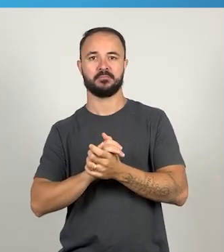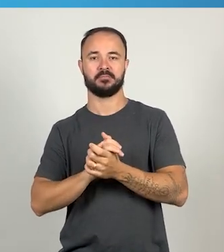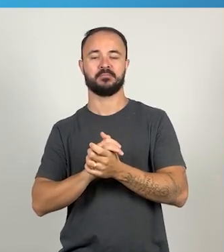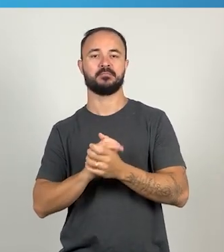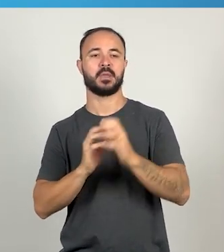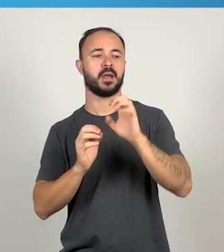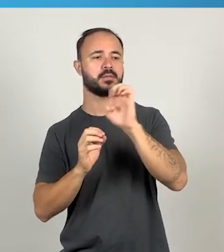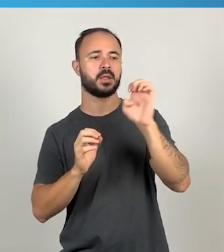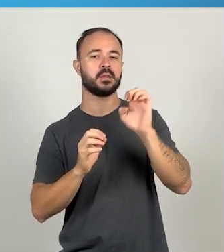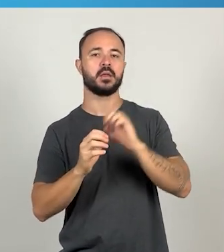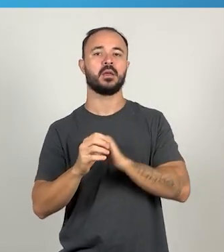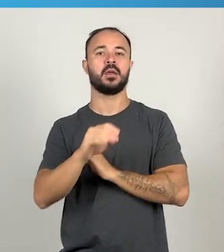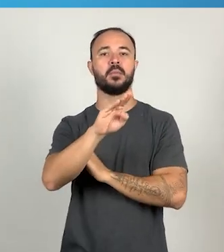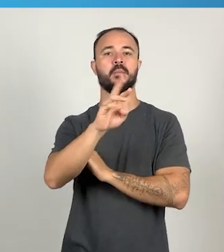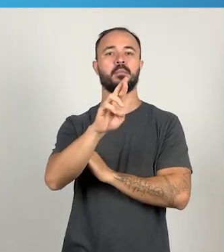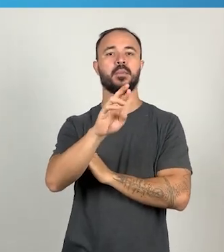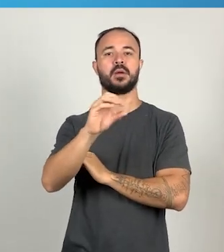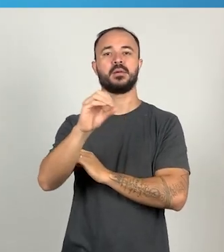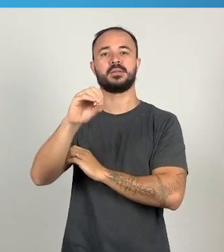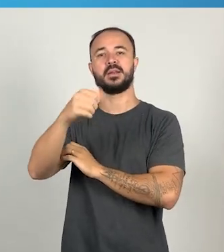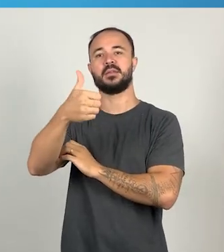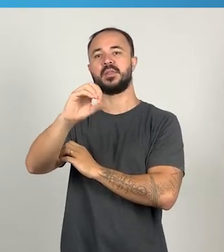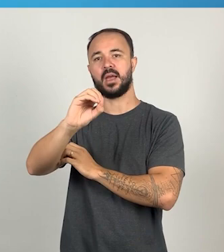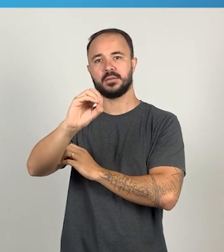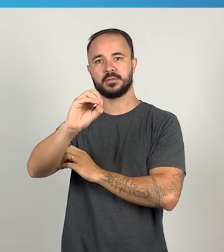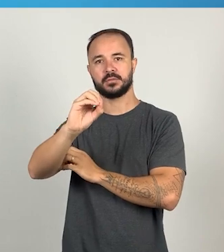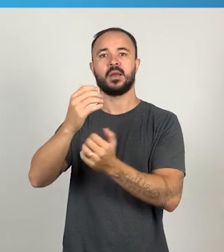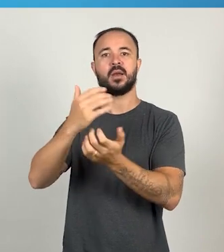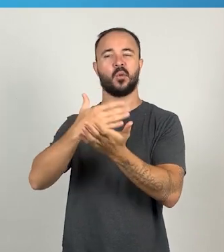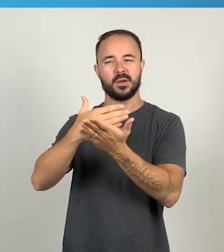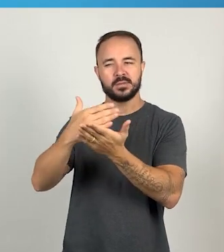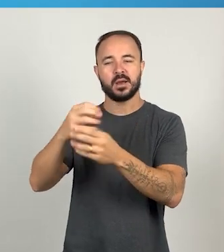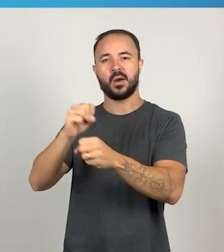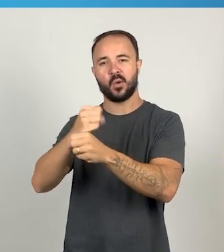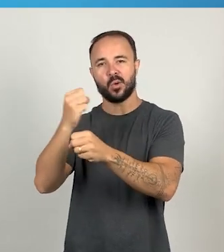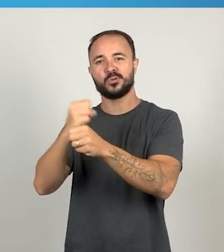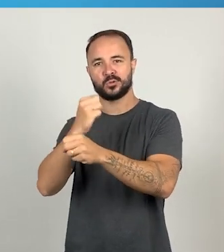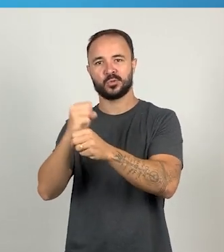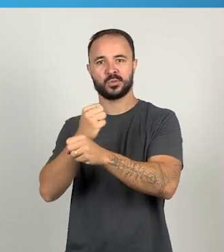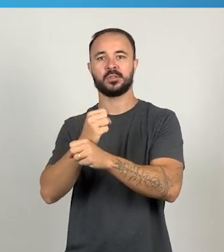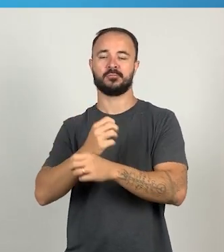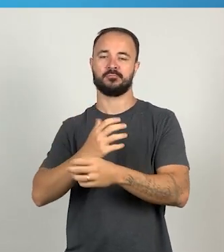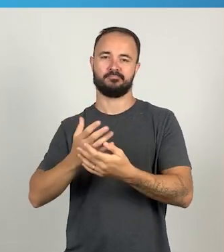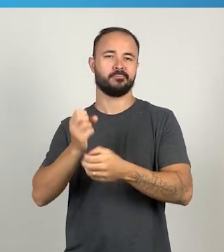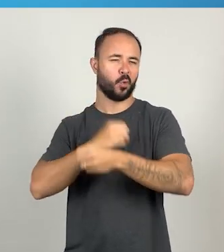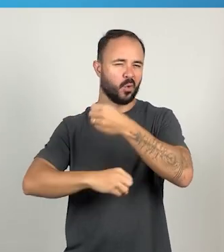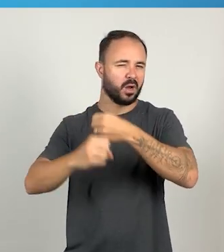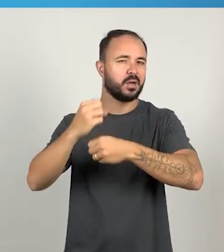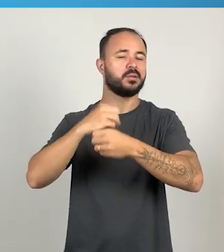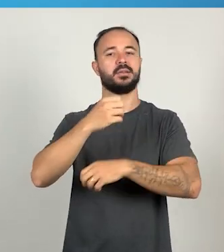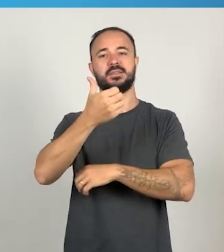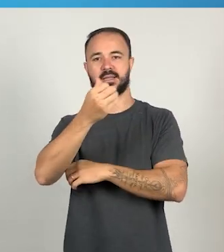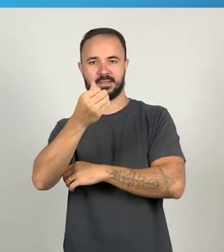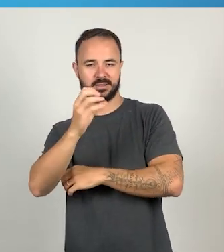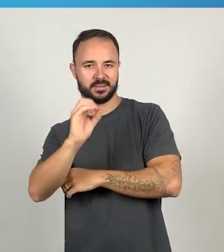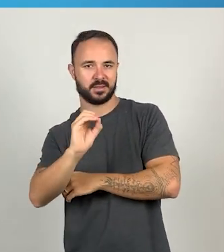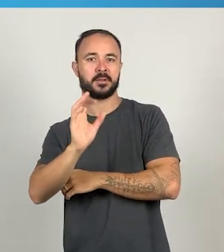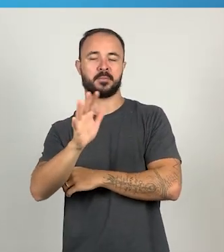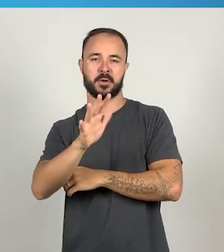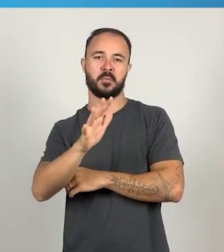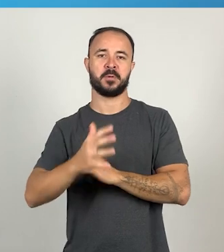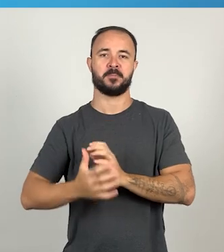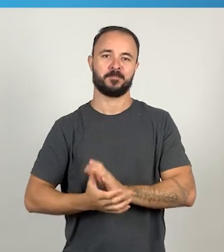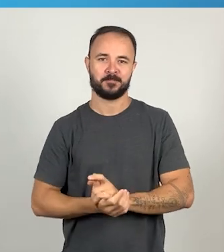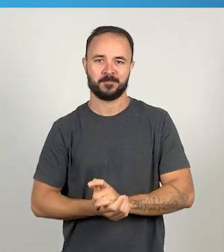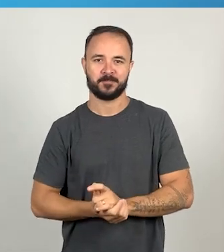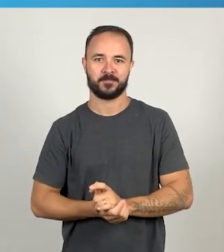rodovia 010, a Belém-Brasília, sendo aberta, né, sendo construída na década de 60, já mais ou menos dessa foto. E a da direita